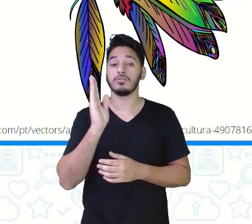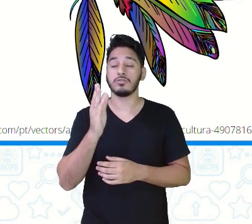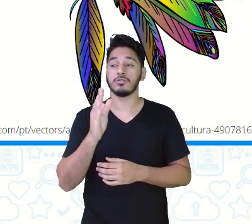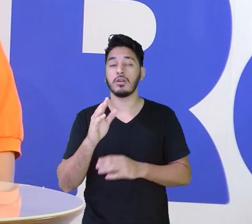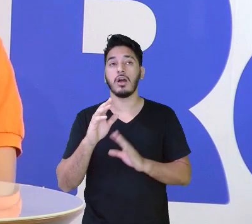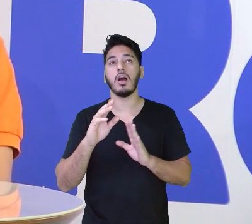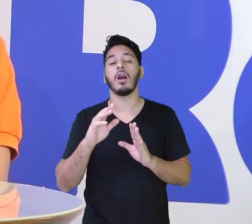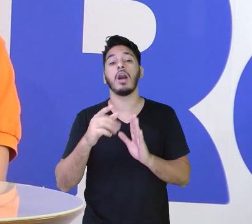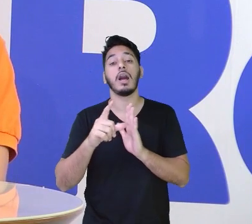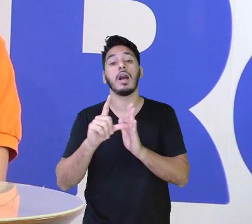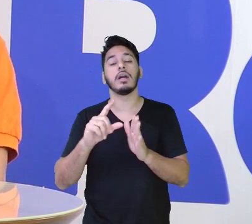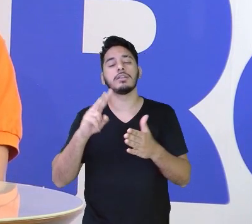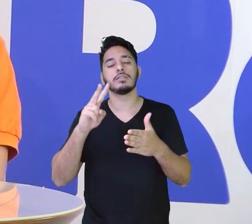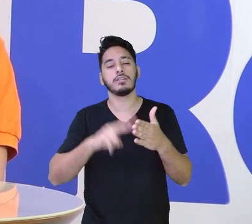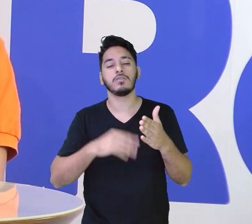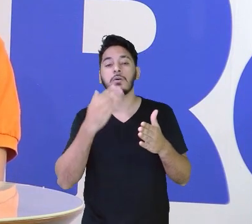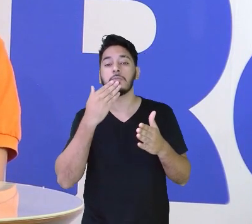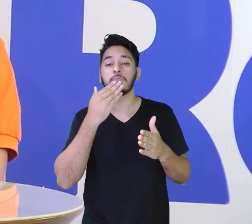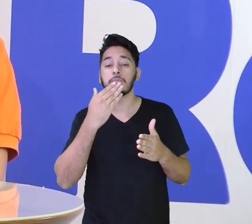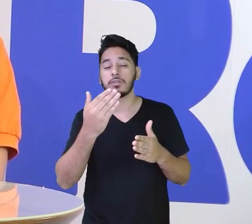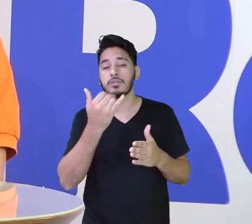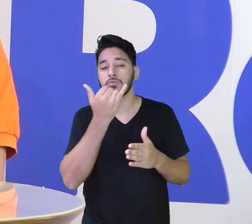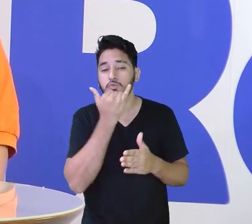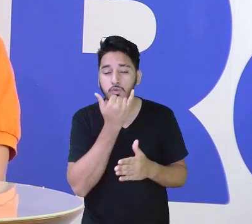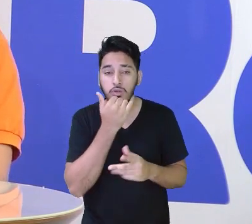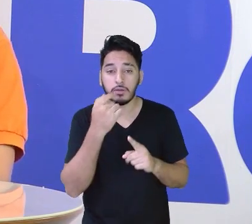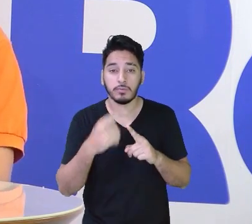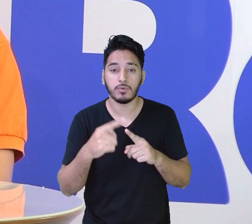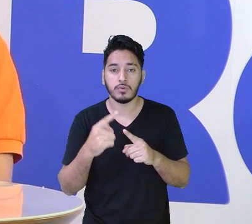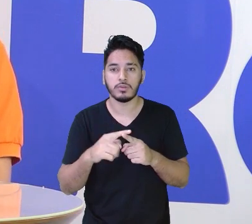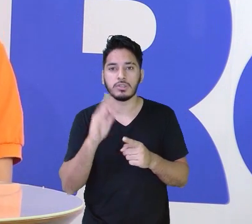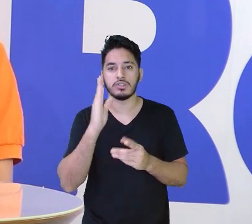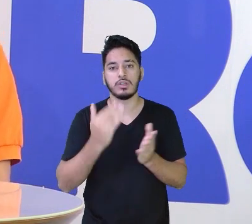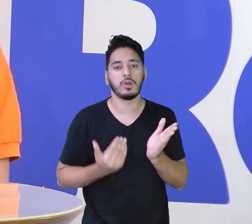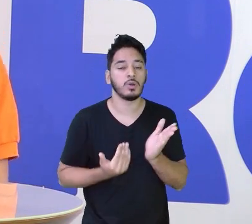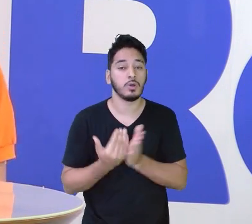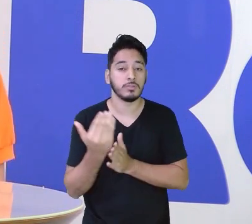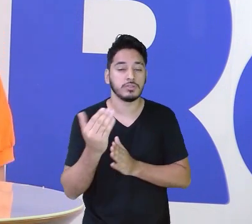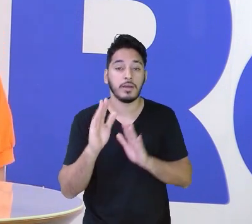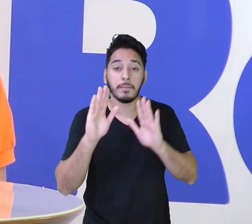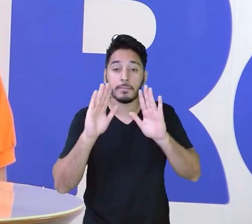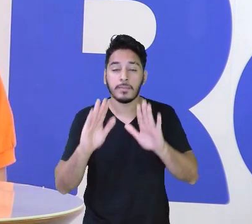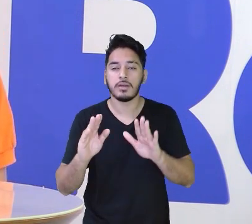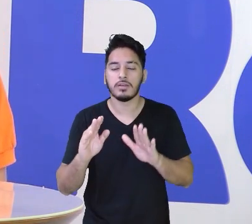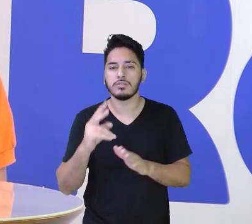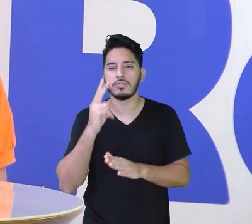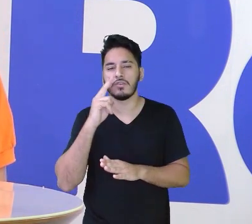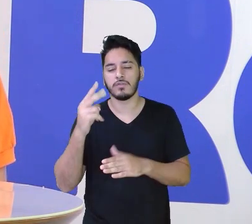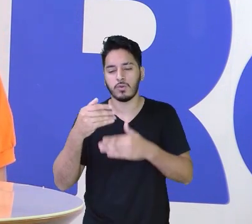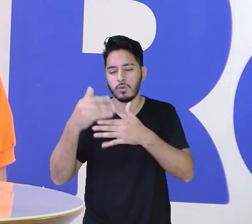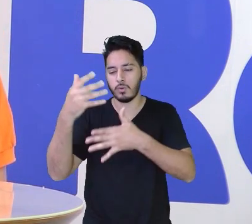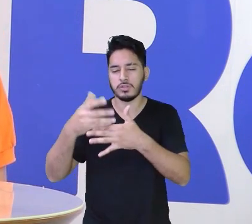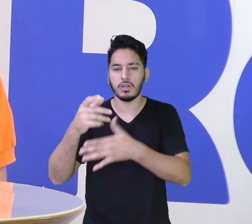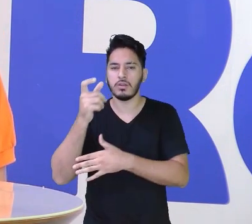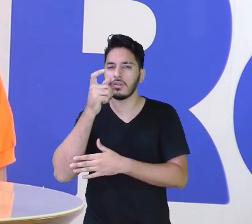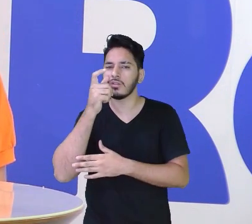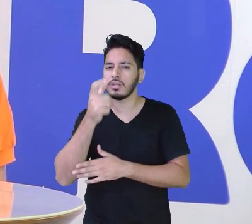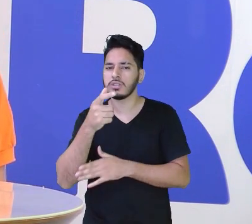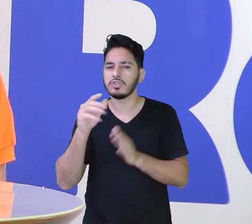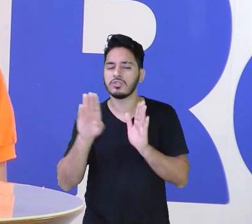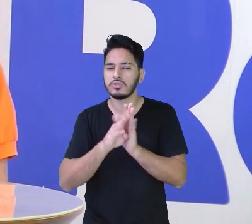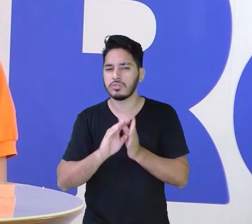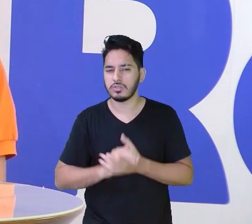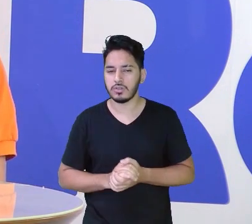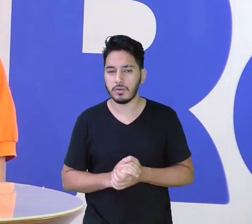Inclusive, antes da leitura, vou pedir perdão, porque ela já ia começar, mas eu achei um comentário interessante que chegou